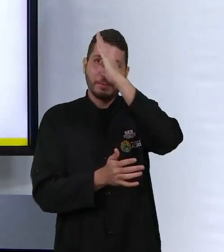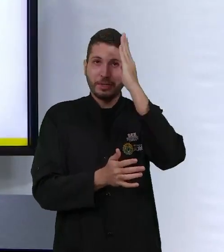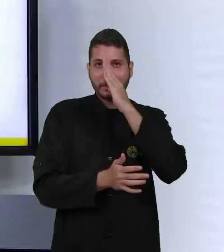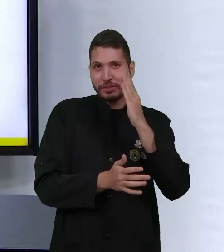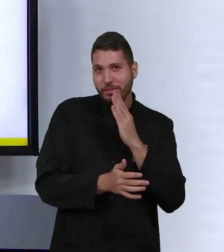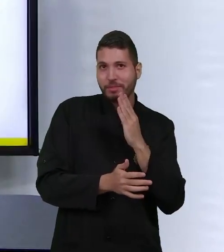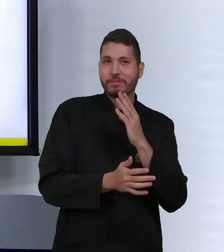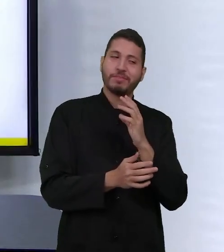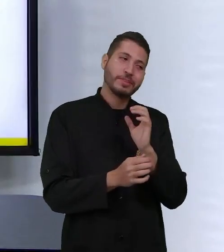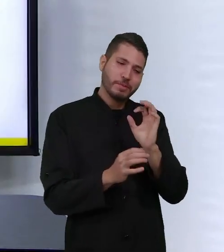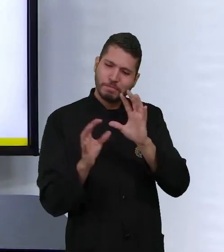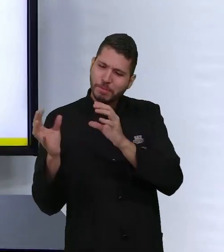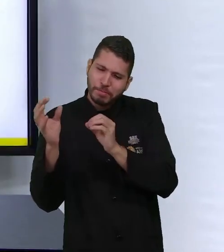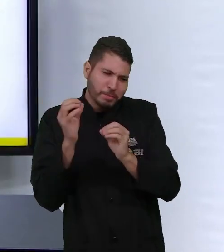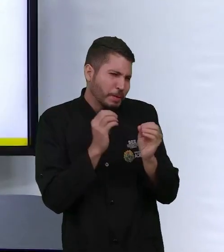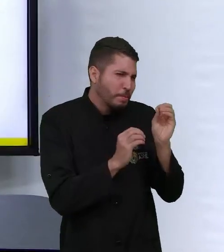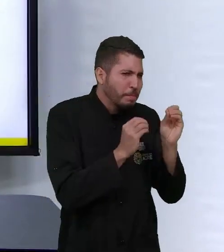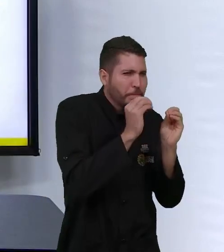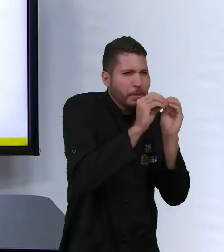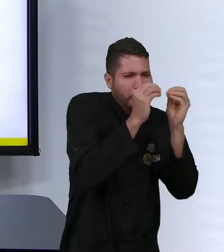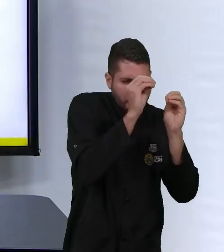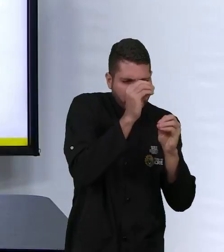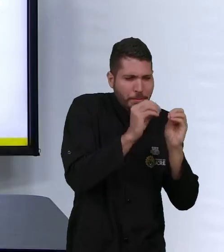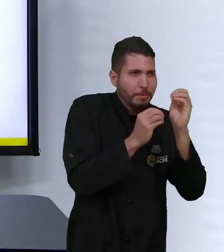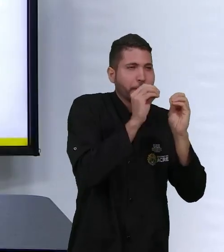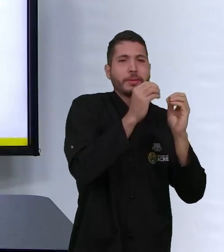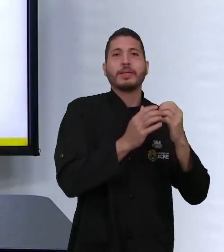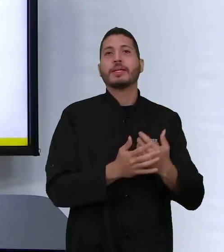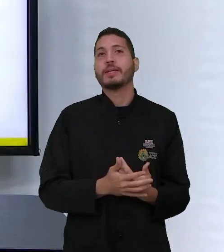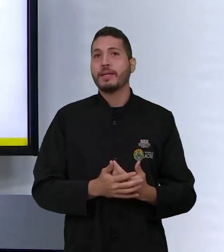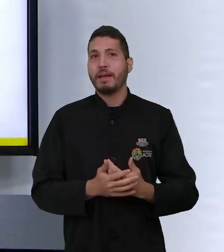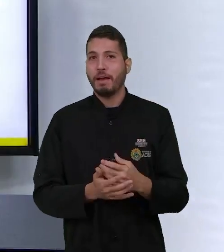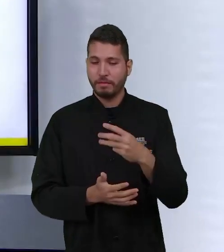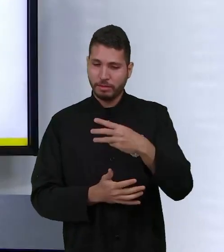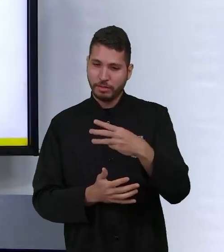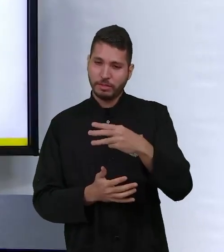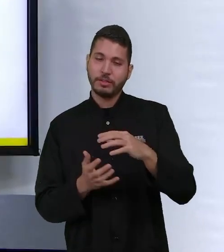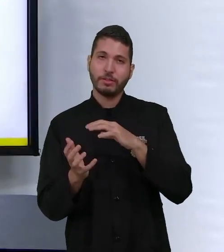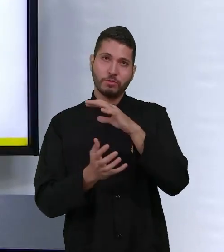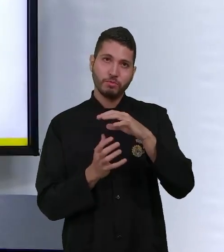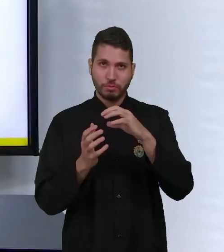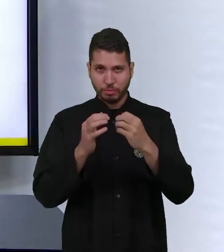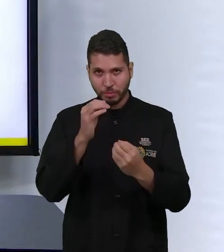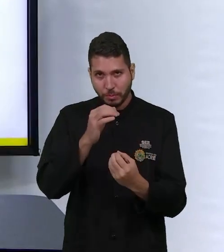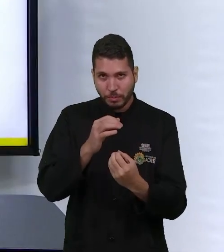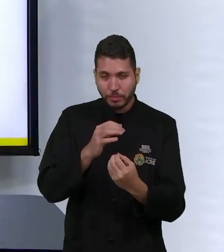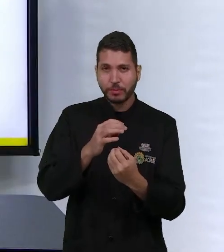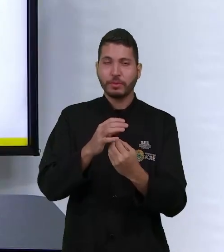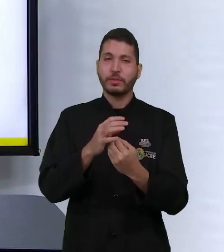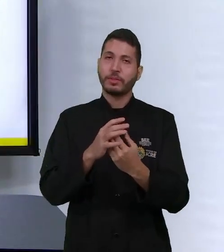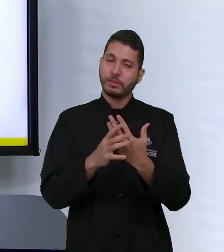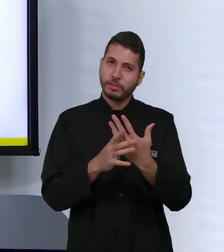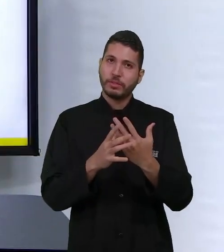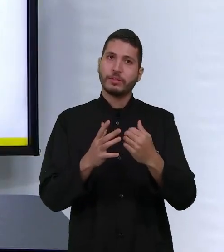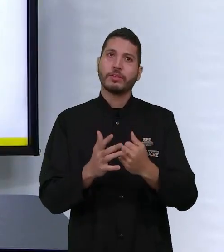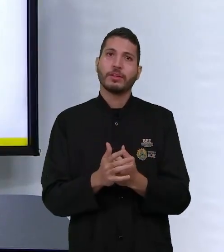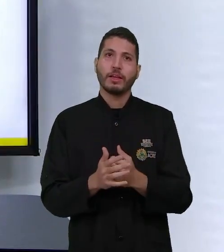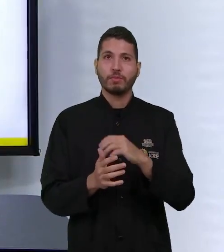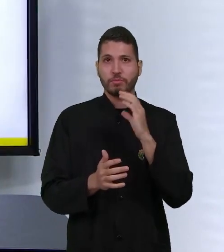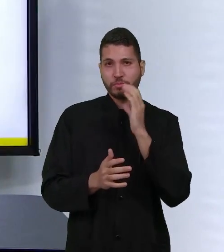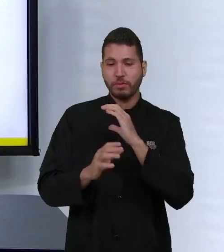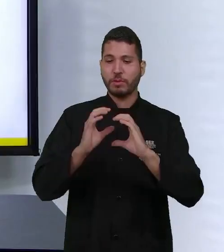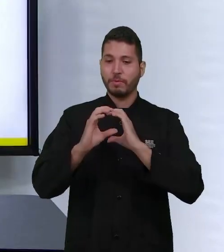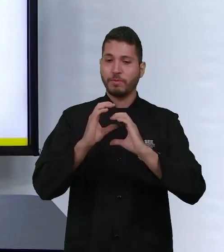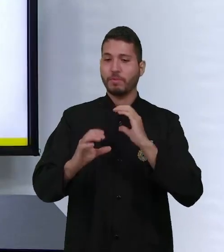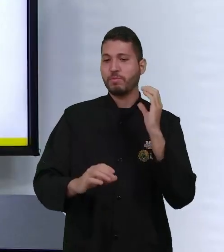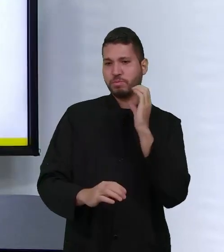estou dando como exemplo é que essa terceira Revolução Industrial, com o advento da internet, a comunicação ficou mais veloz, mudou a forma de